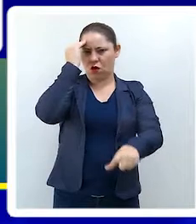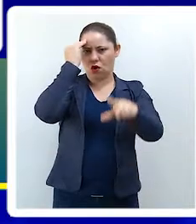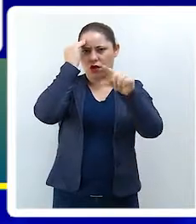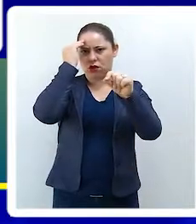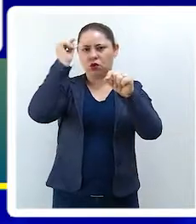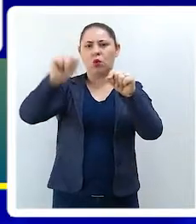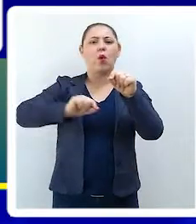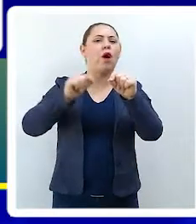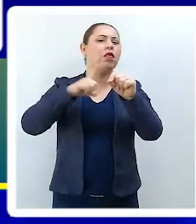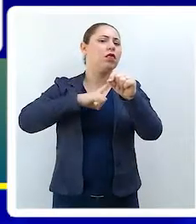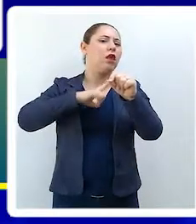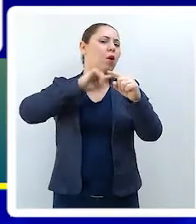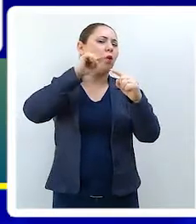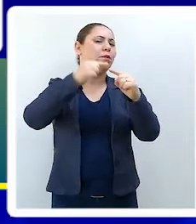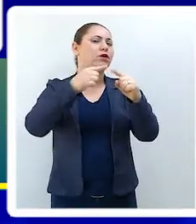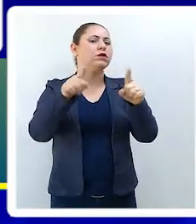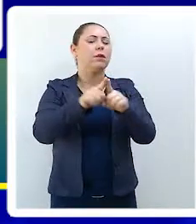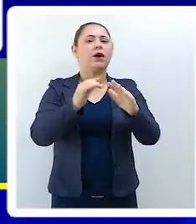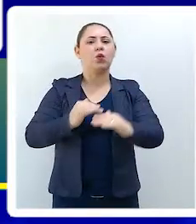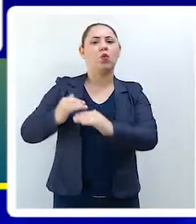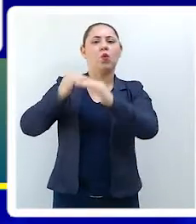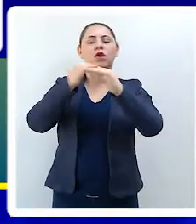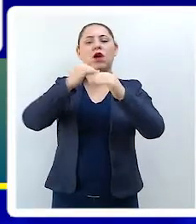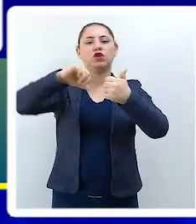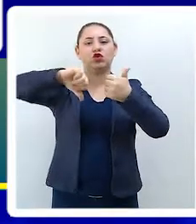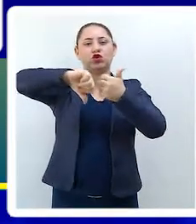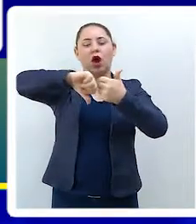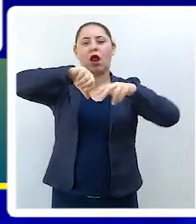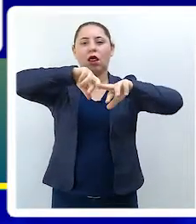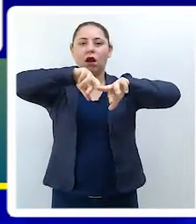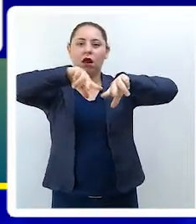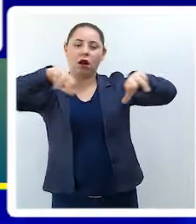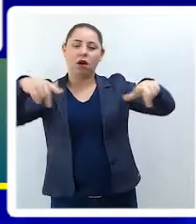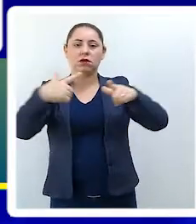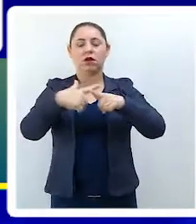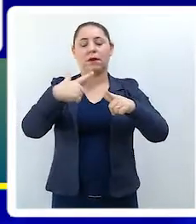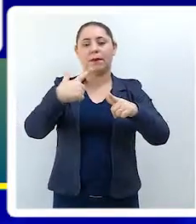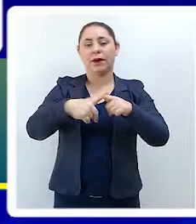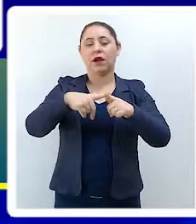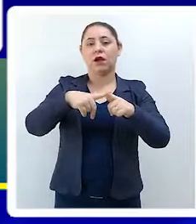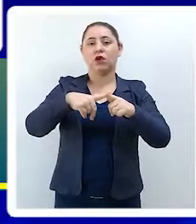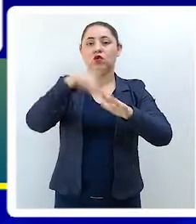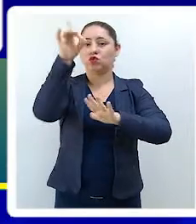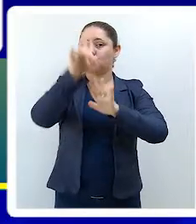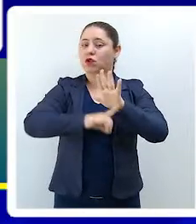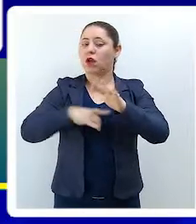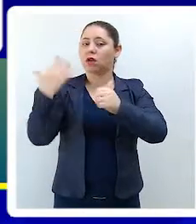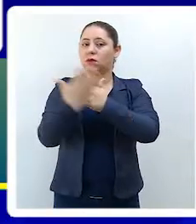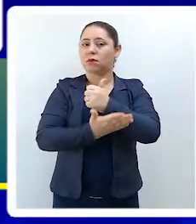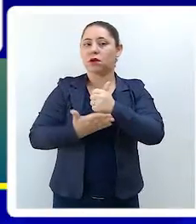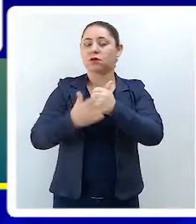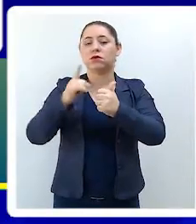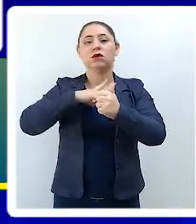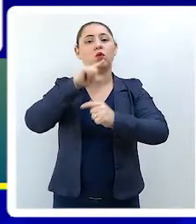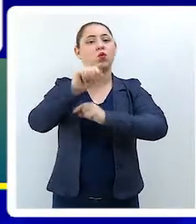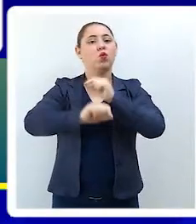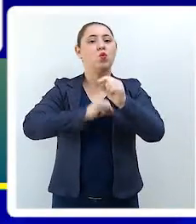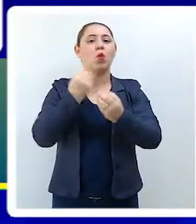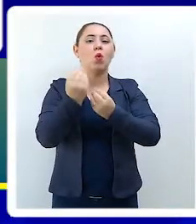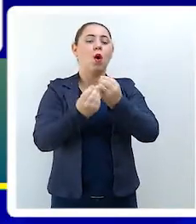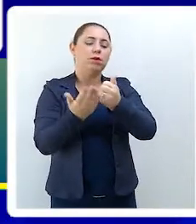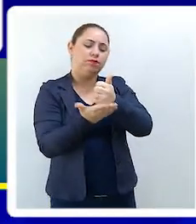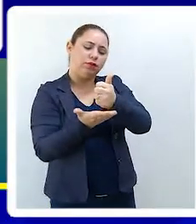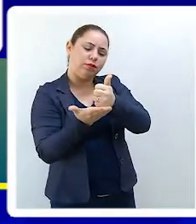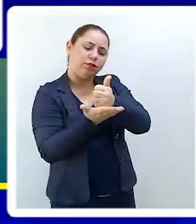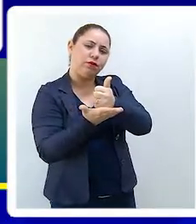essa escolha foi feita tendo em vista que a igualdade de gênero, além de um direito fundamental, ela consiste